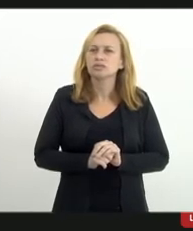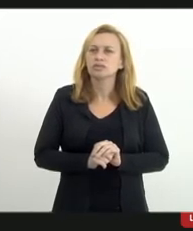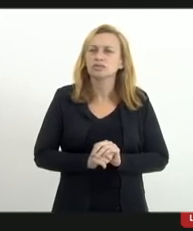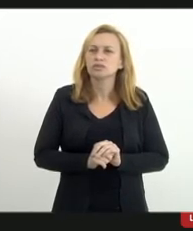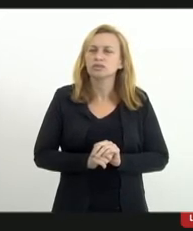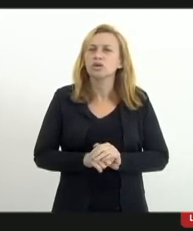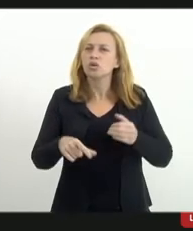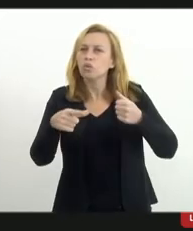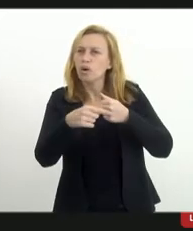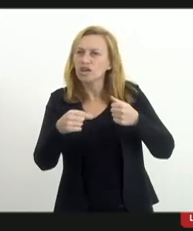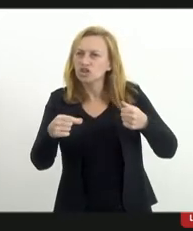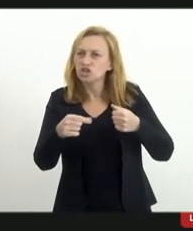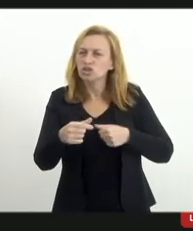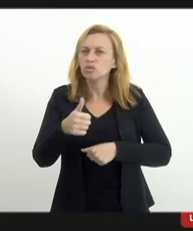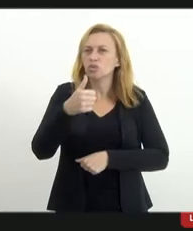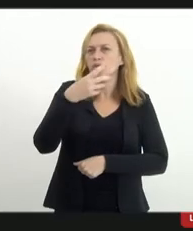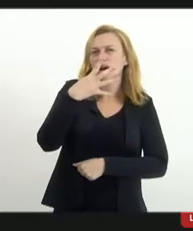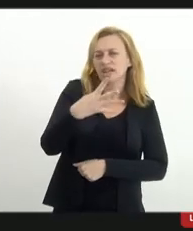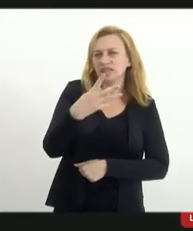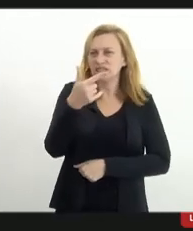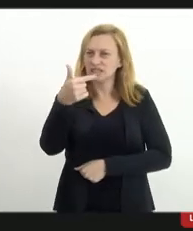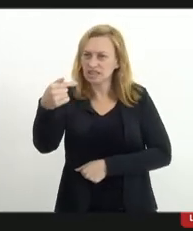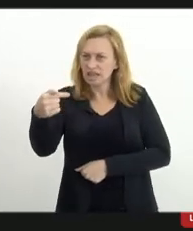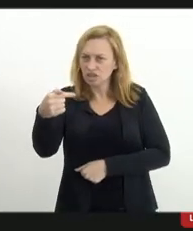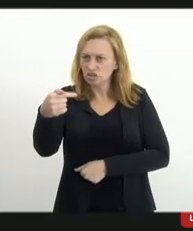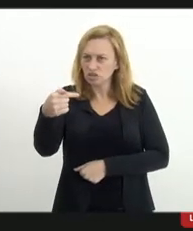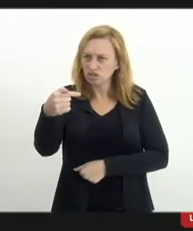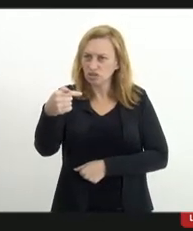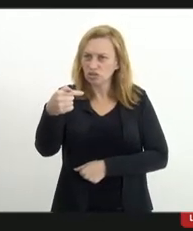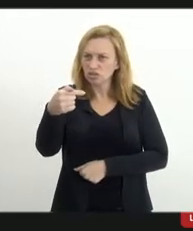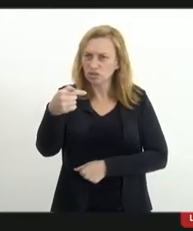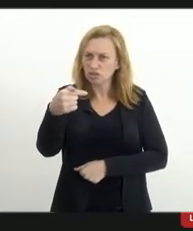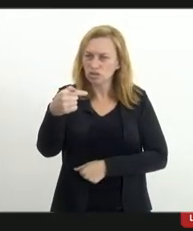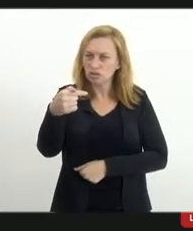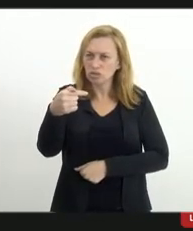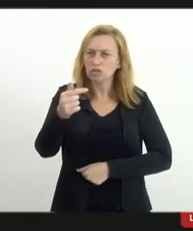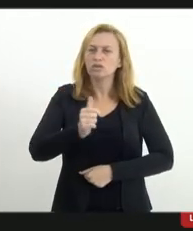o artigo 47,